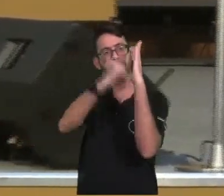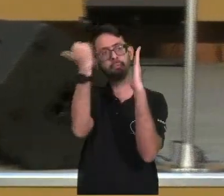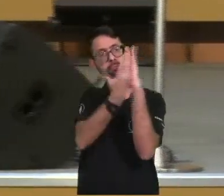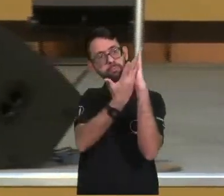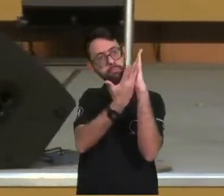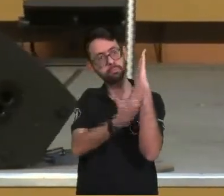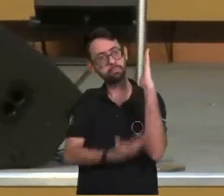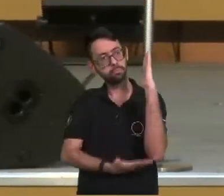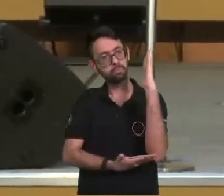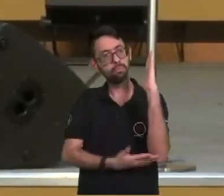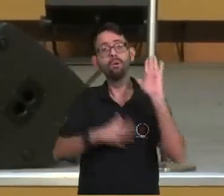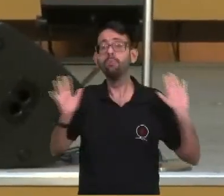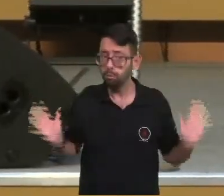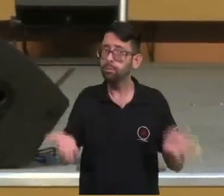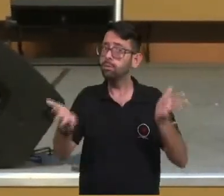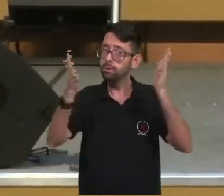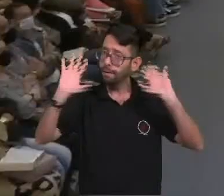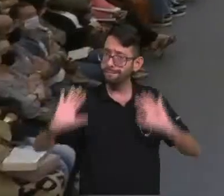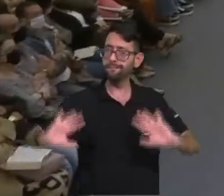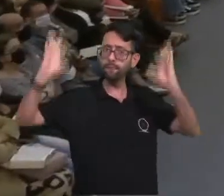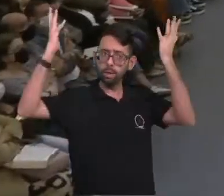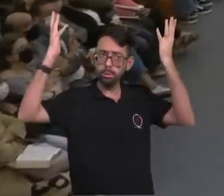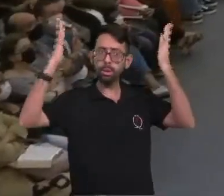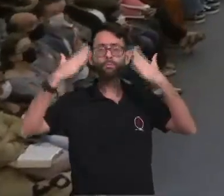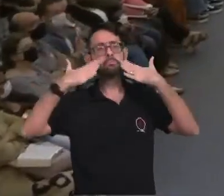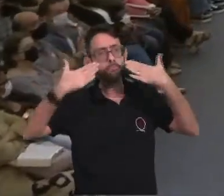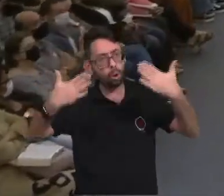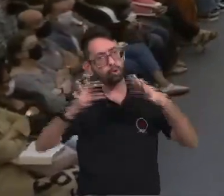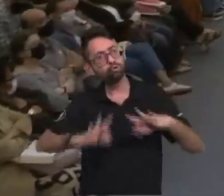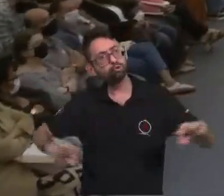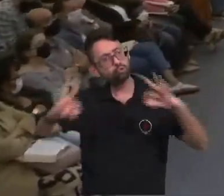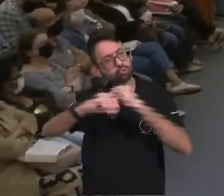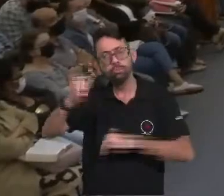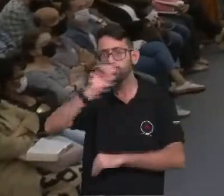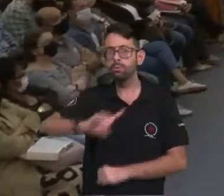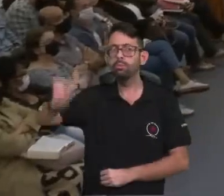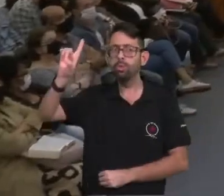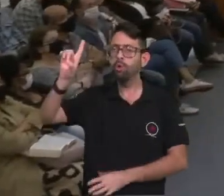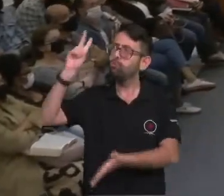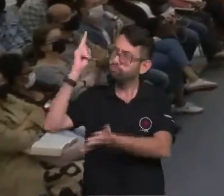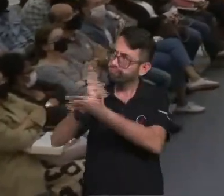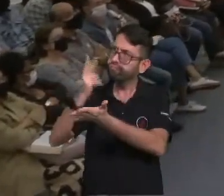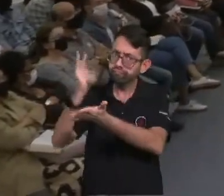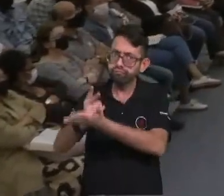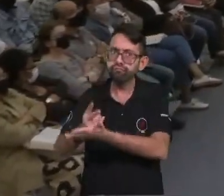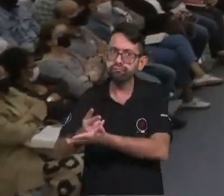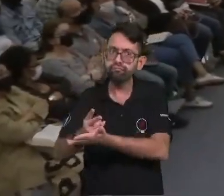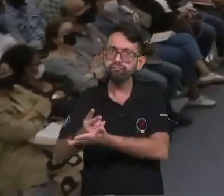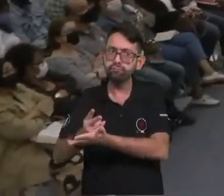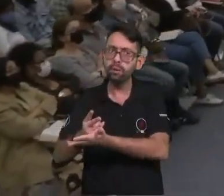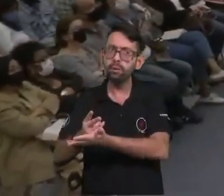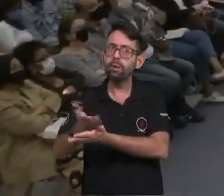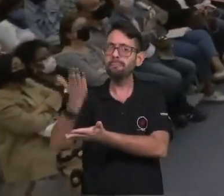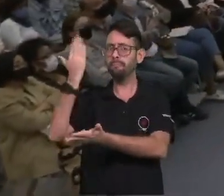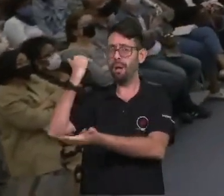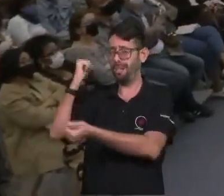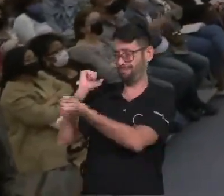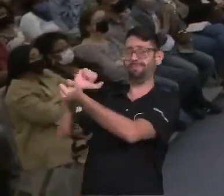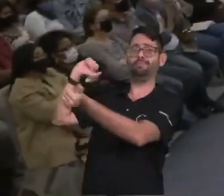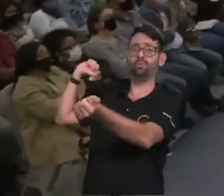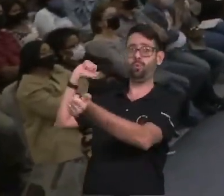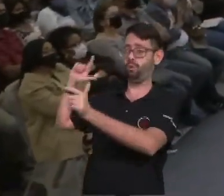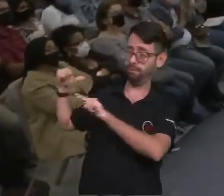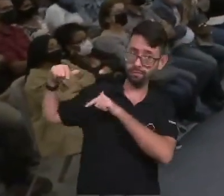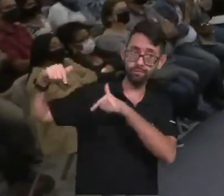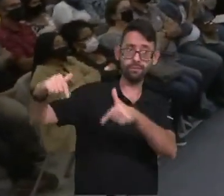turma. Vamos celebrar a festa que vai mostrar para todo mundo que Deus continua o mesmo. Aquele que libertou, aquele que faz. Por quê? Porque o povo estava